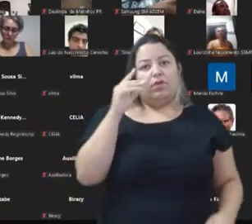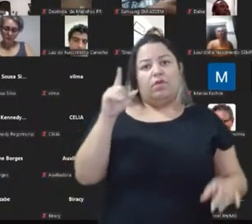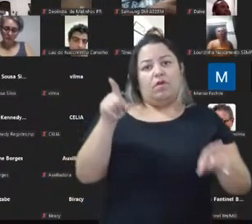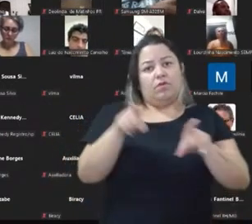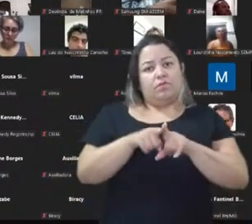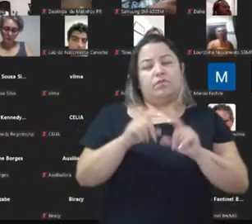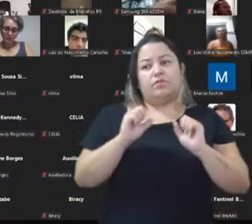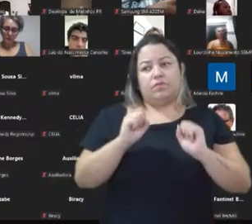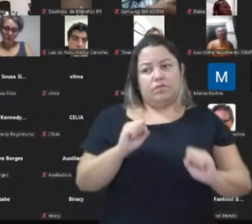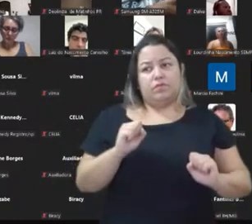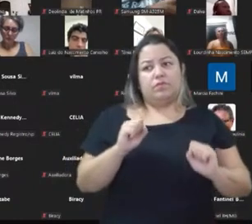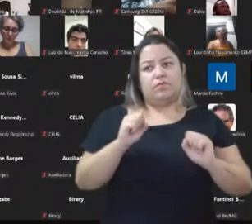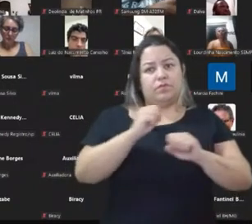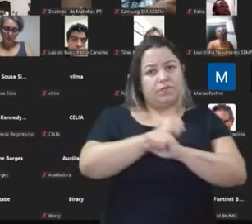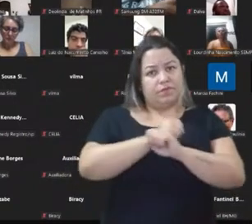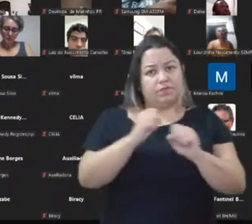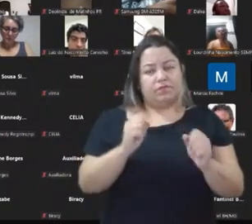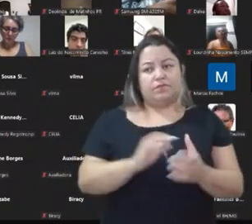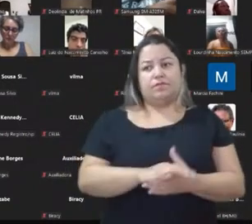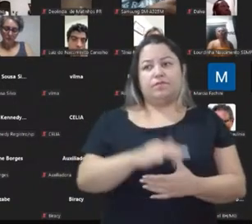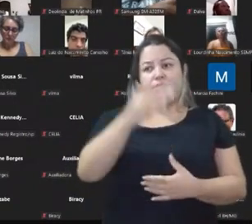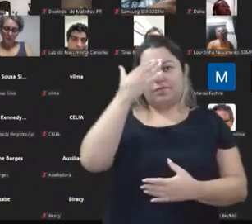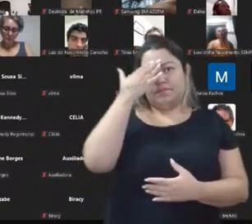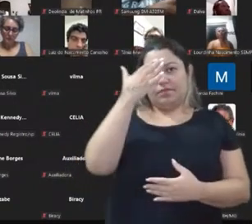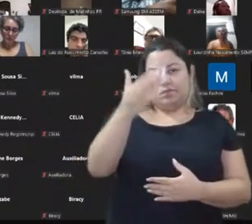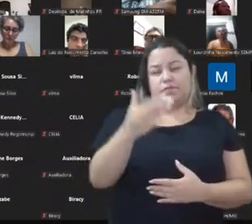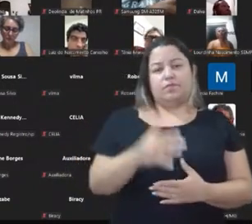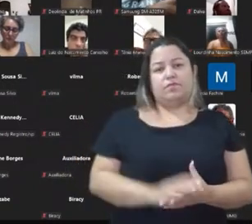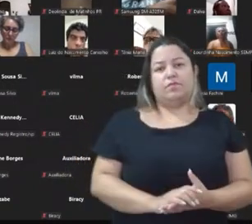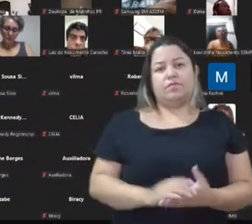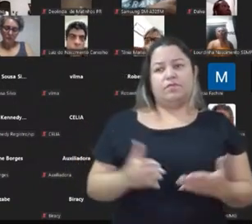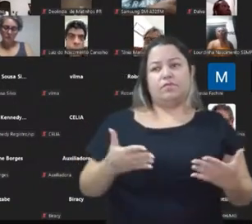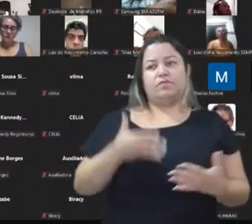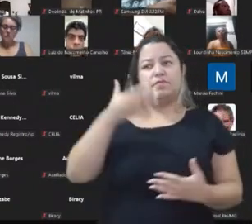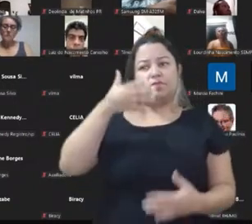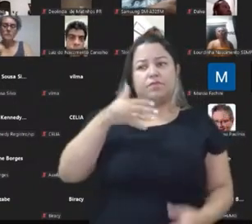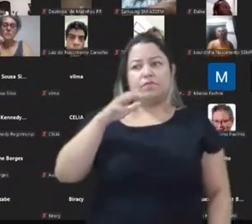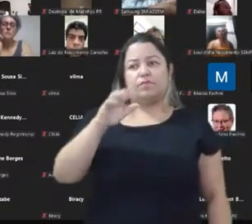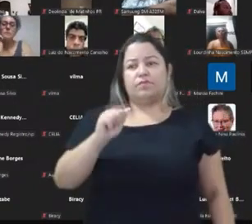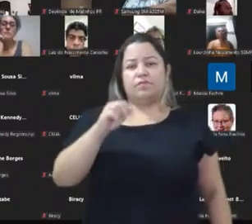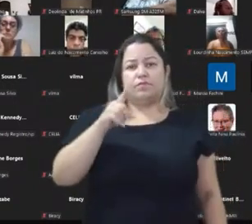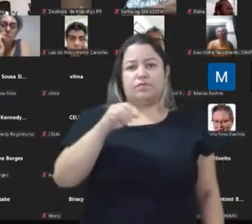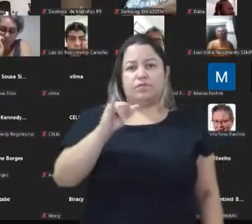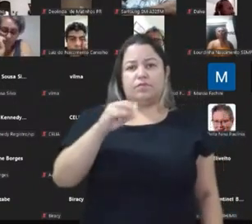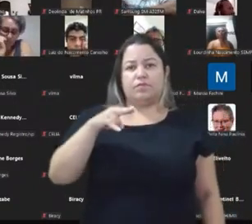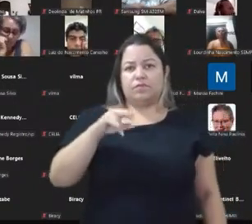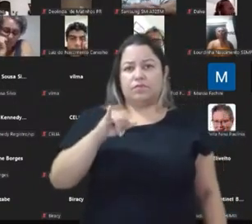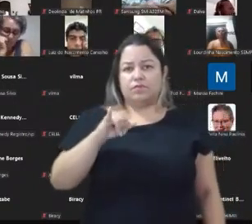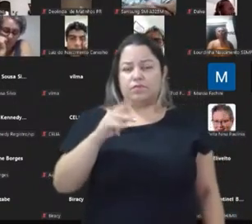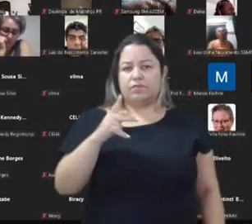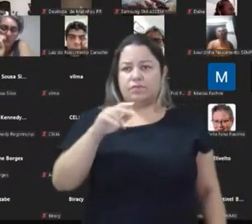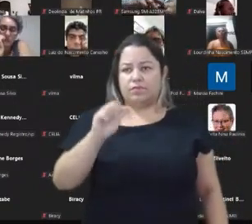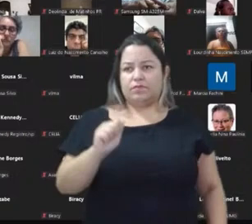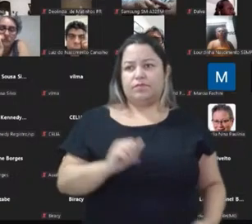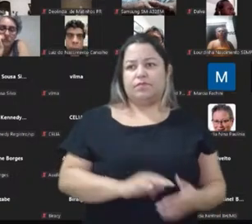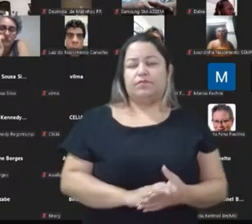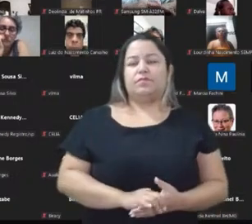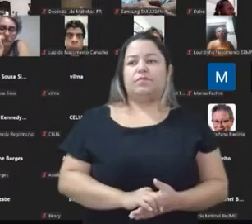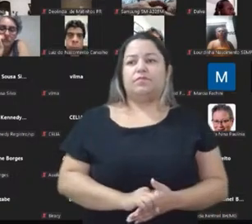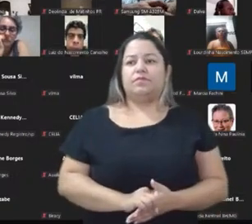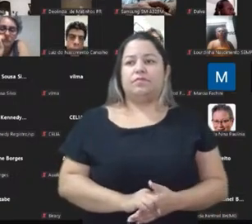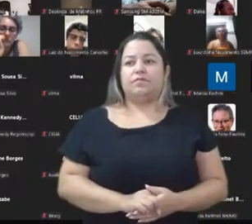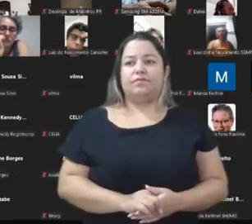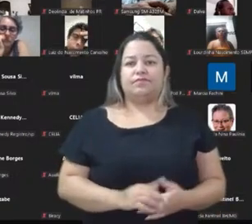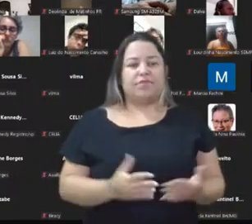podem ser possíveis Muito obrigado passando agora a palavra pra companheira Adrianinha venha cá